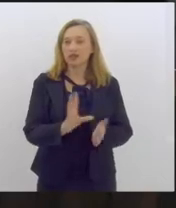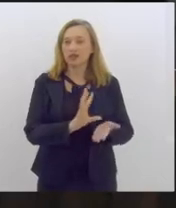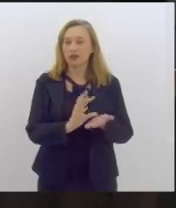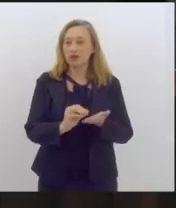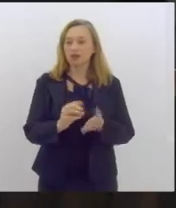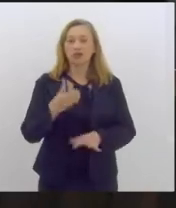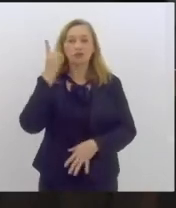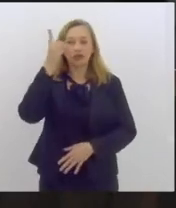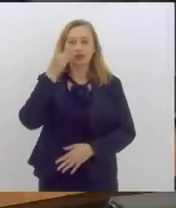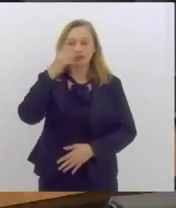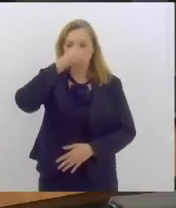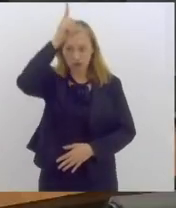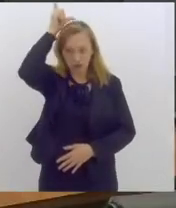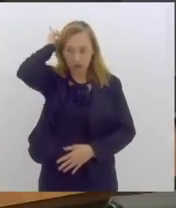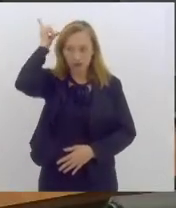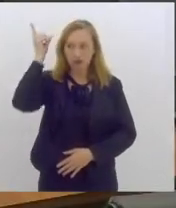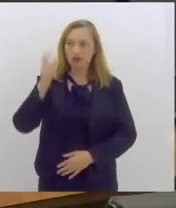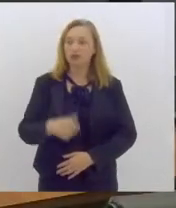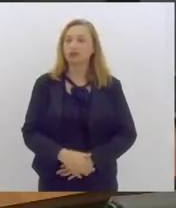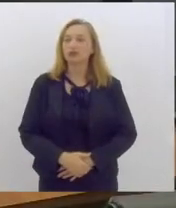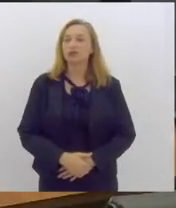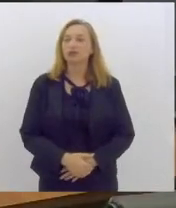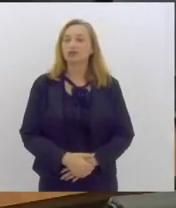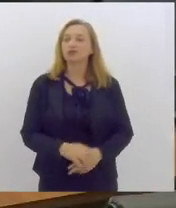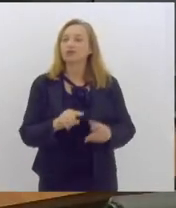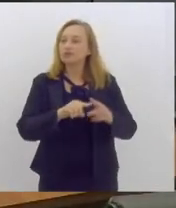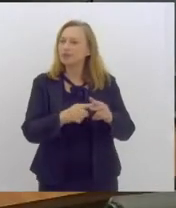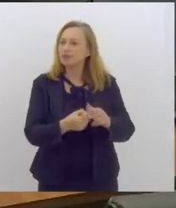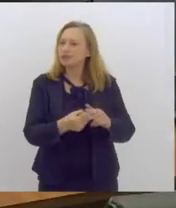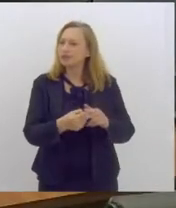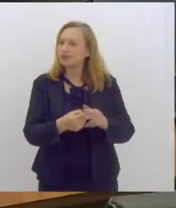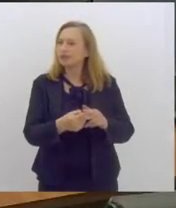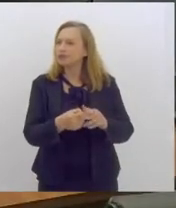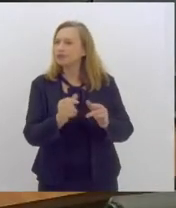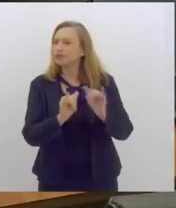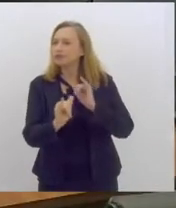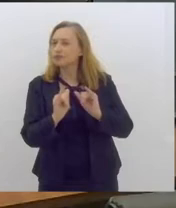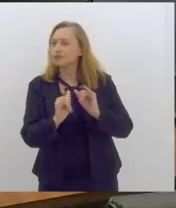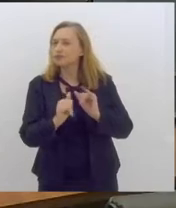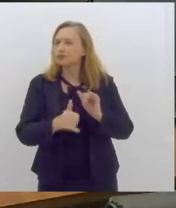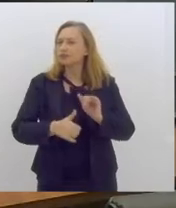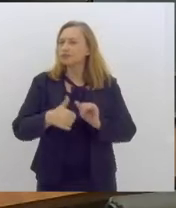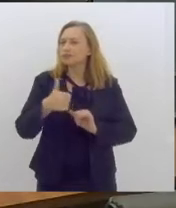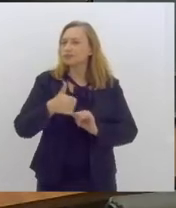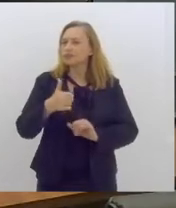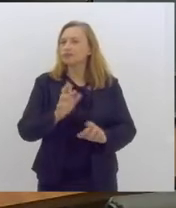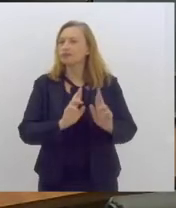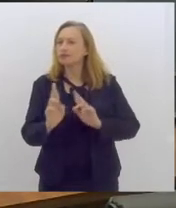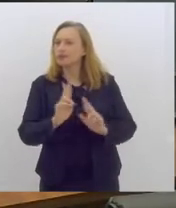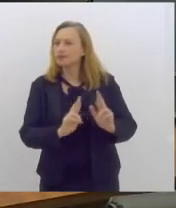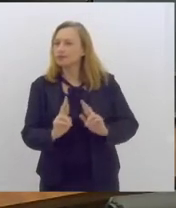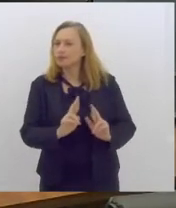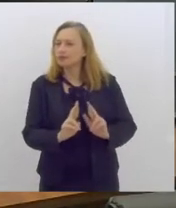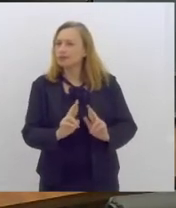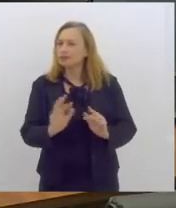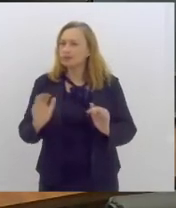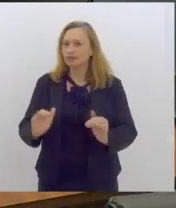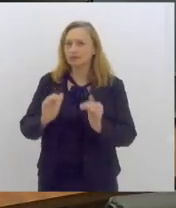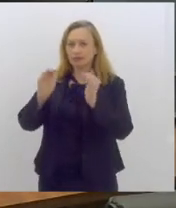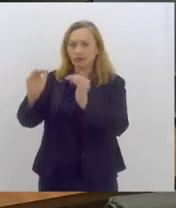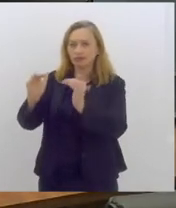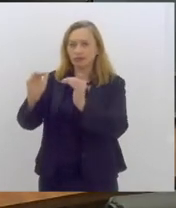o resultado Luís e tem uma correção de data em relação ao primeiro doo-dah silêncio